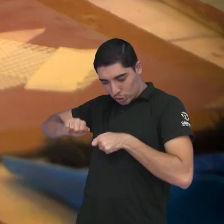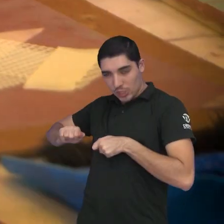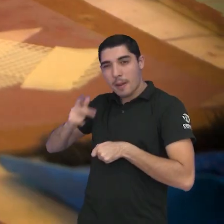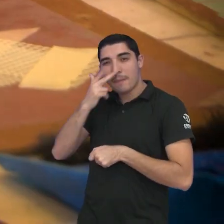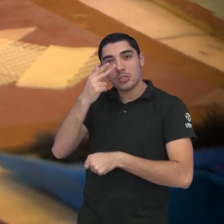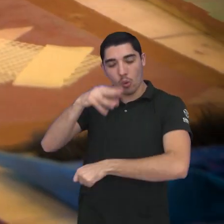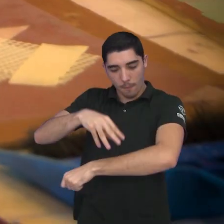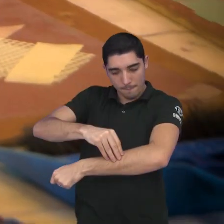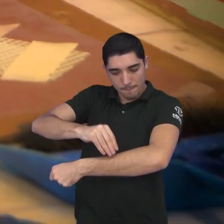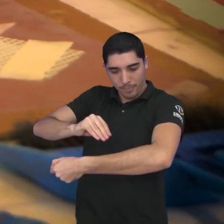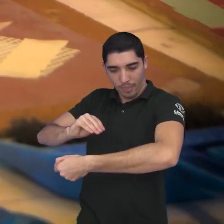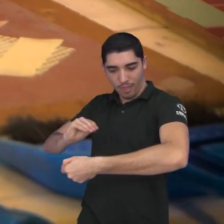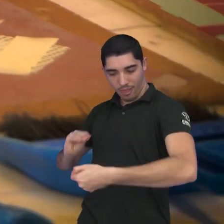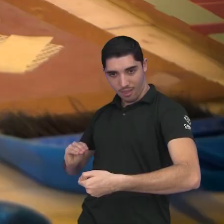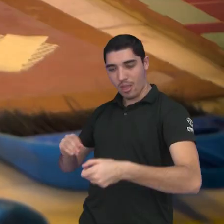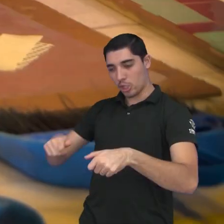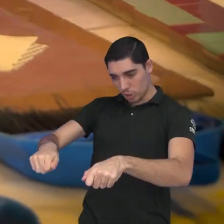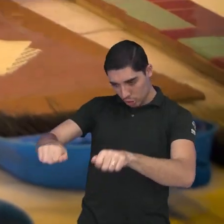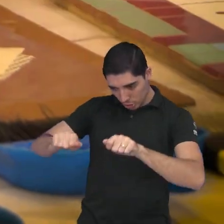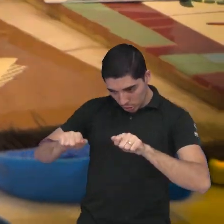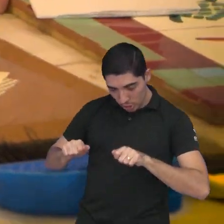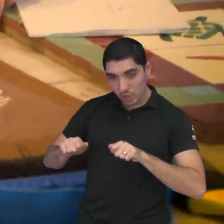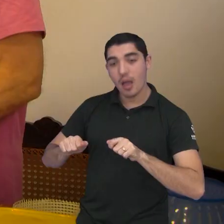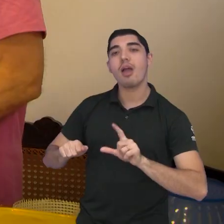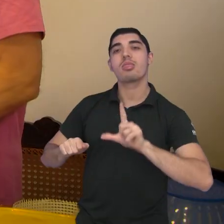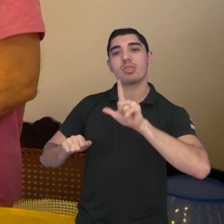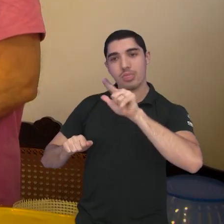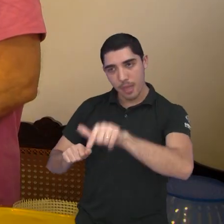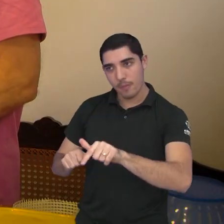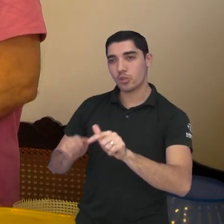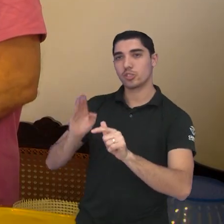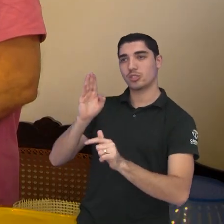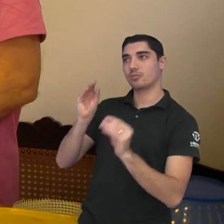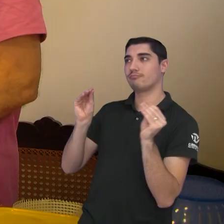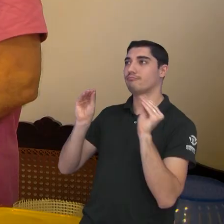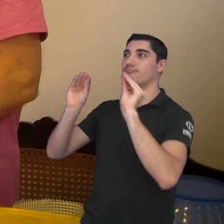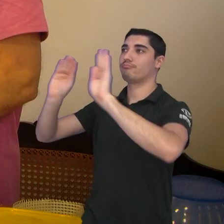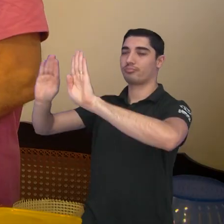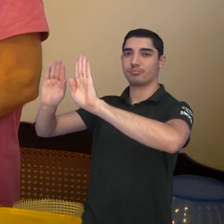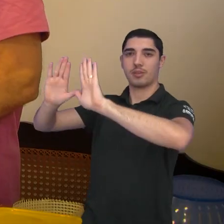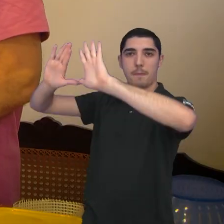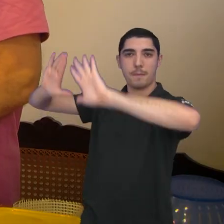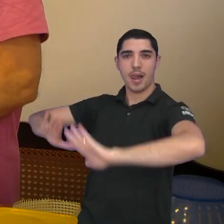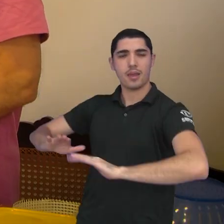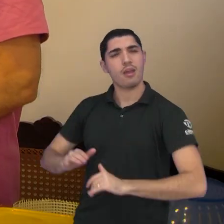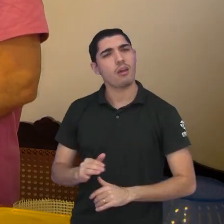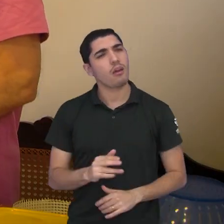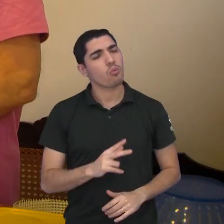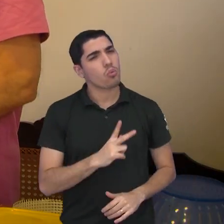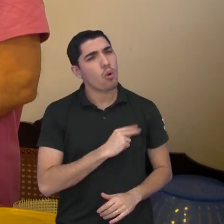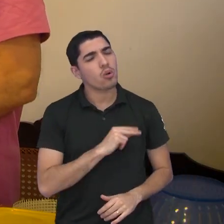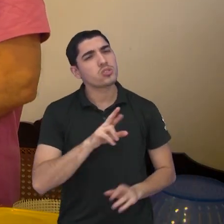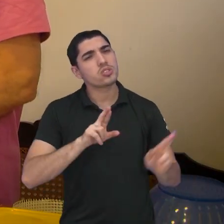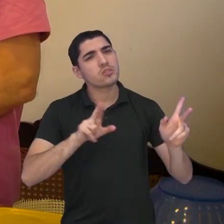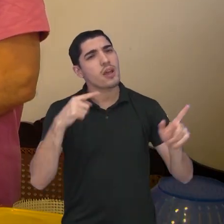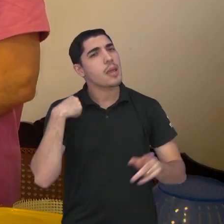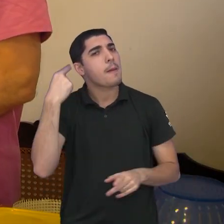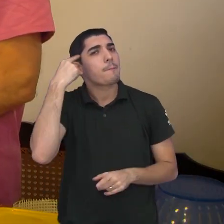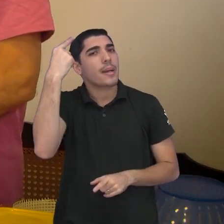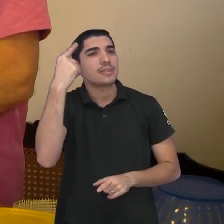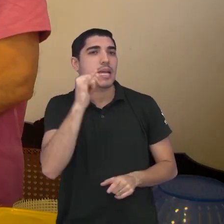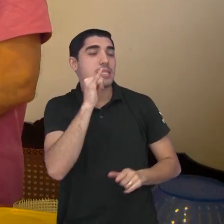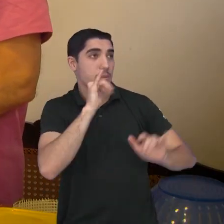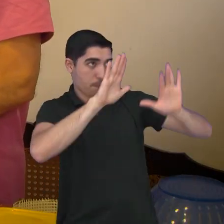e com a argamassa o cimento e cola vai direto para a parede. Diferente do que eu pensei, porque eu achei que na parede fosse colado pecinha por